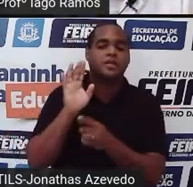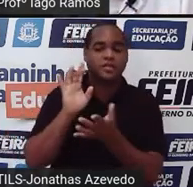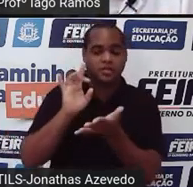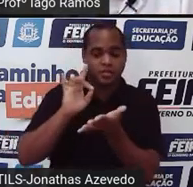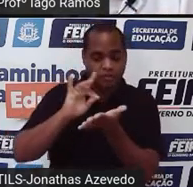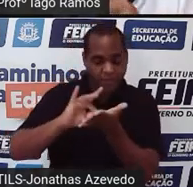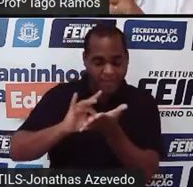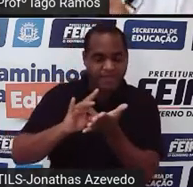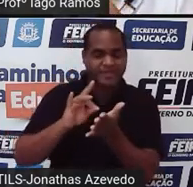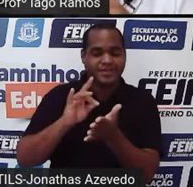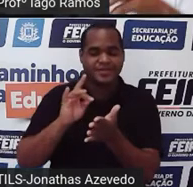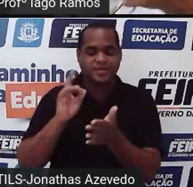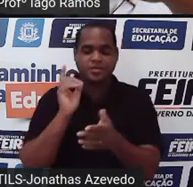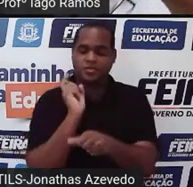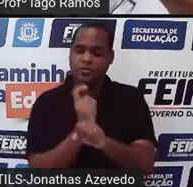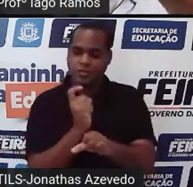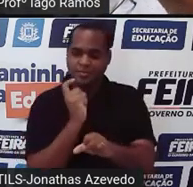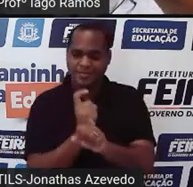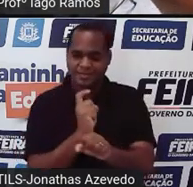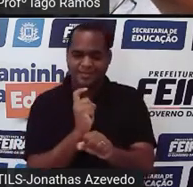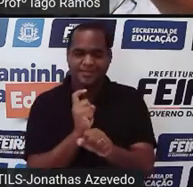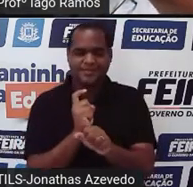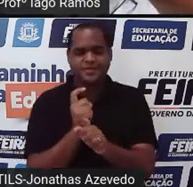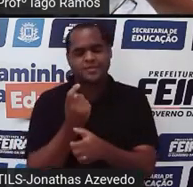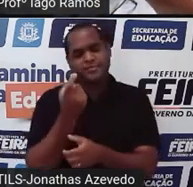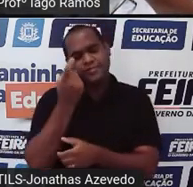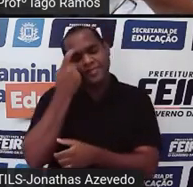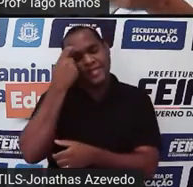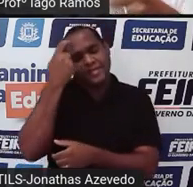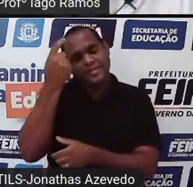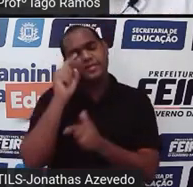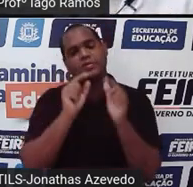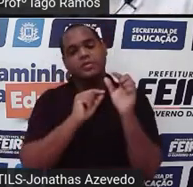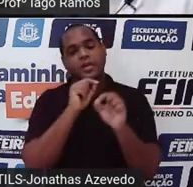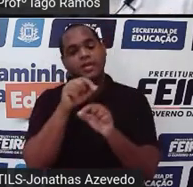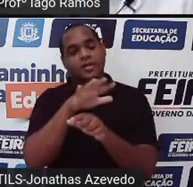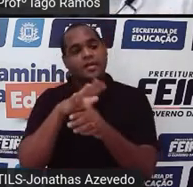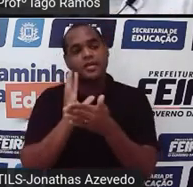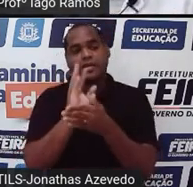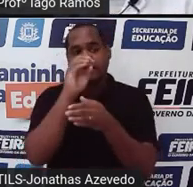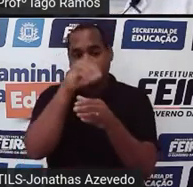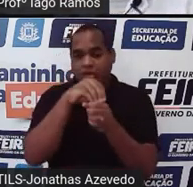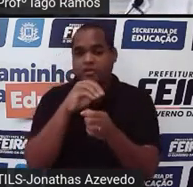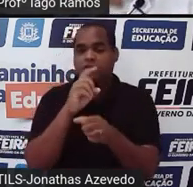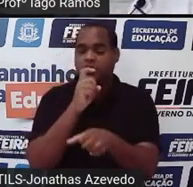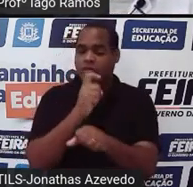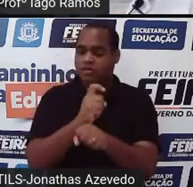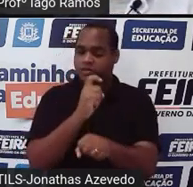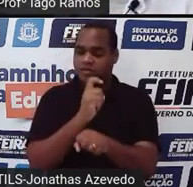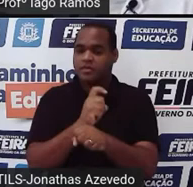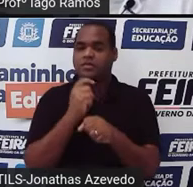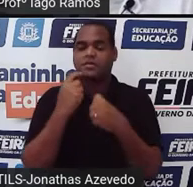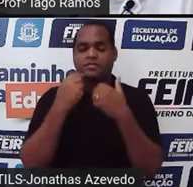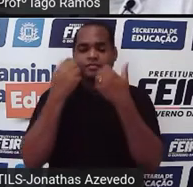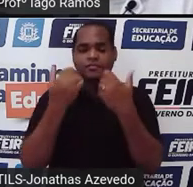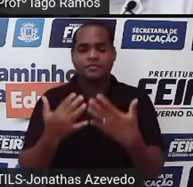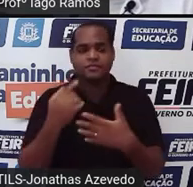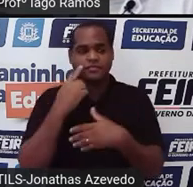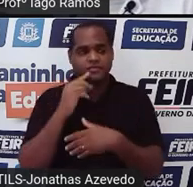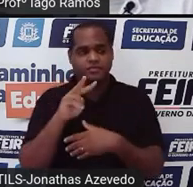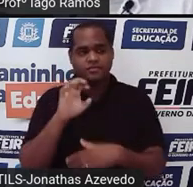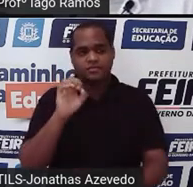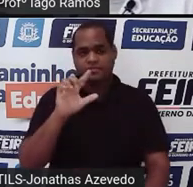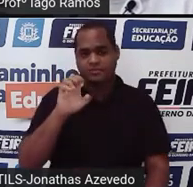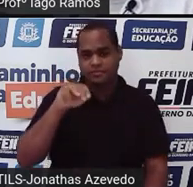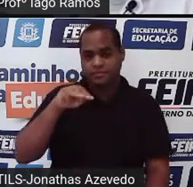sólido geométrico né E aí a gente mede o espaço de dentro desse sólido a gente tá achando o volume